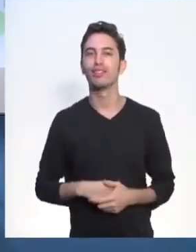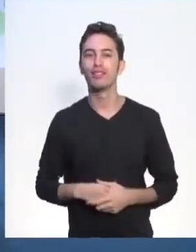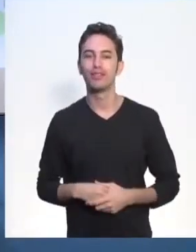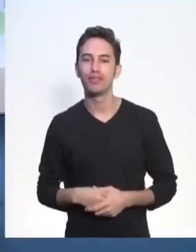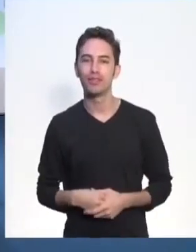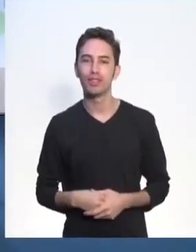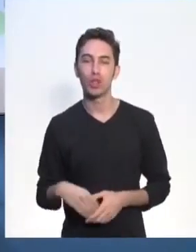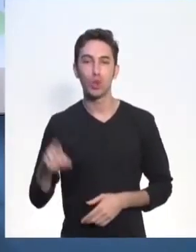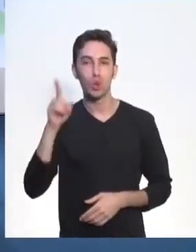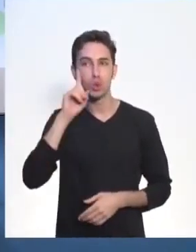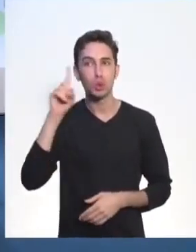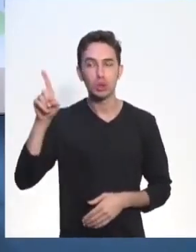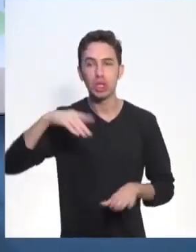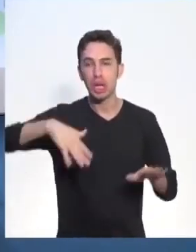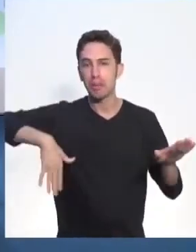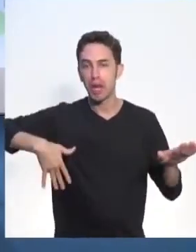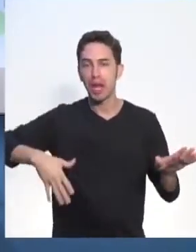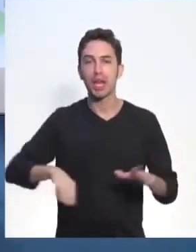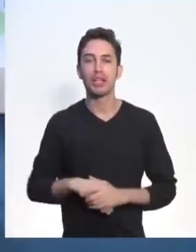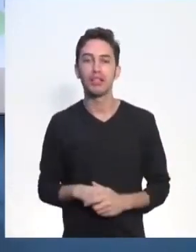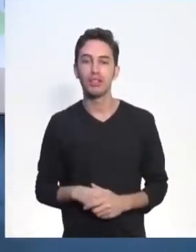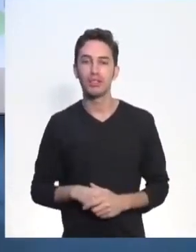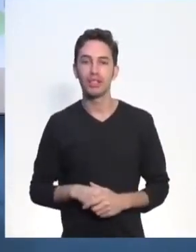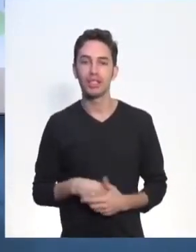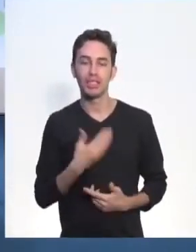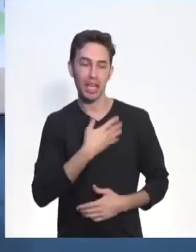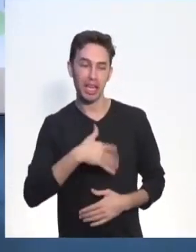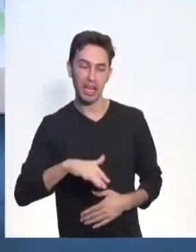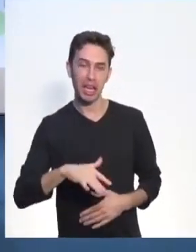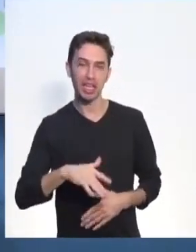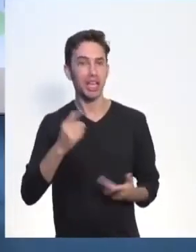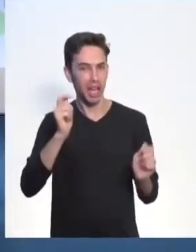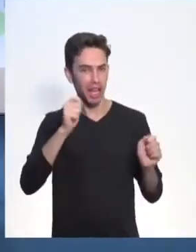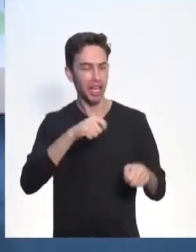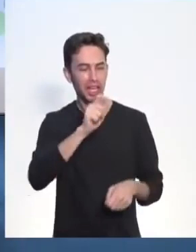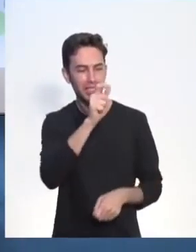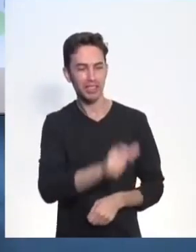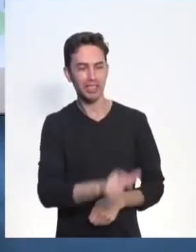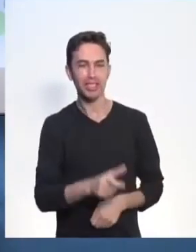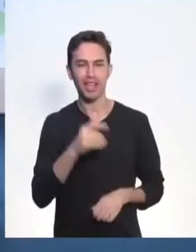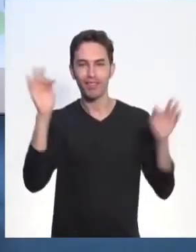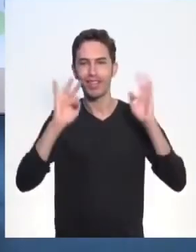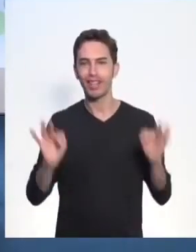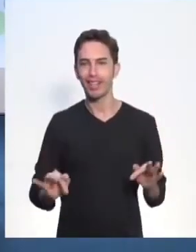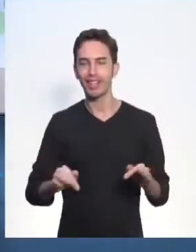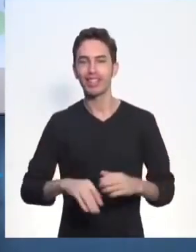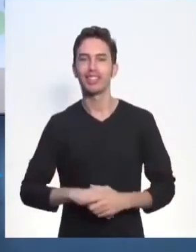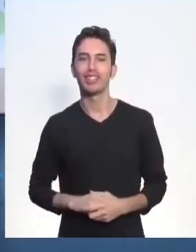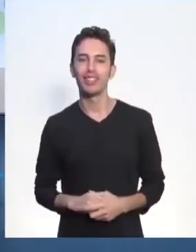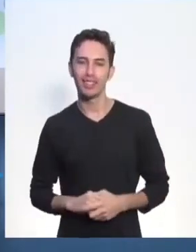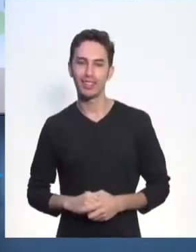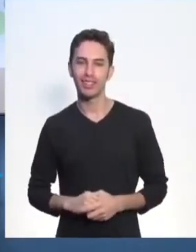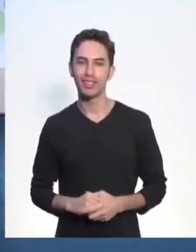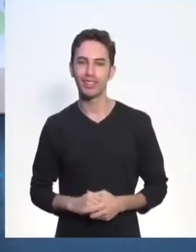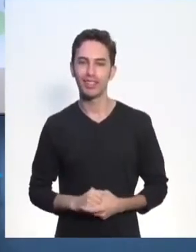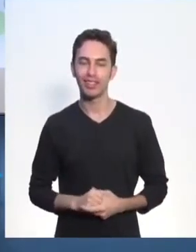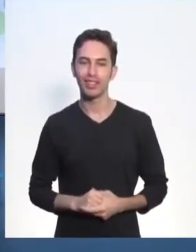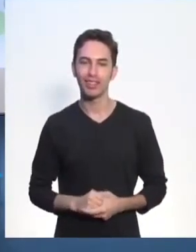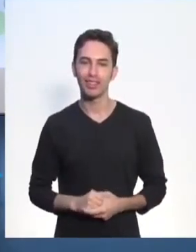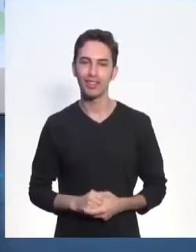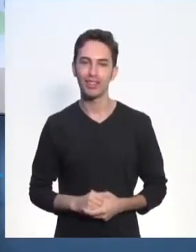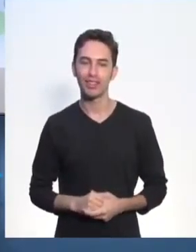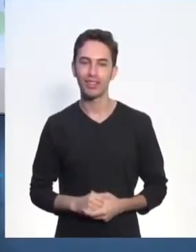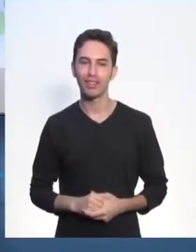Um dia na praia. Ser criança é ser feliz. Vamos lá.